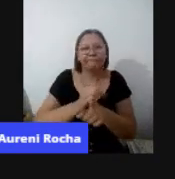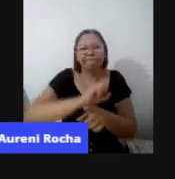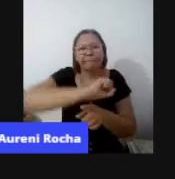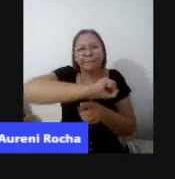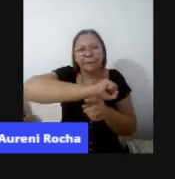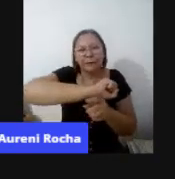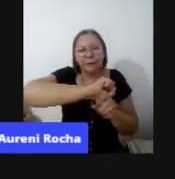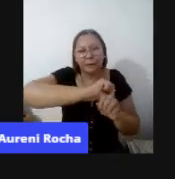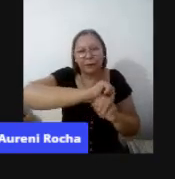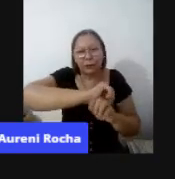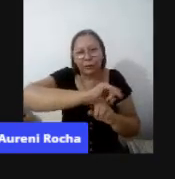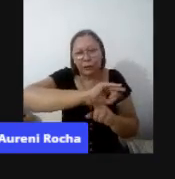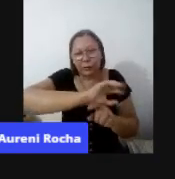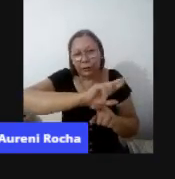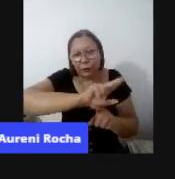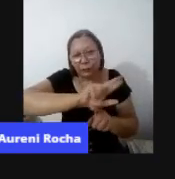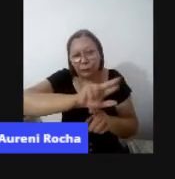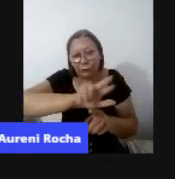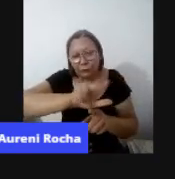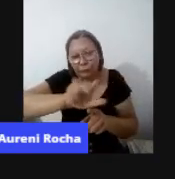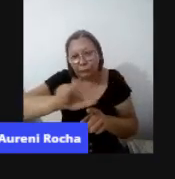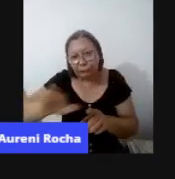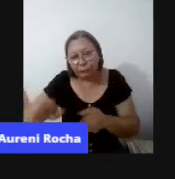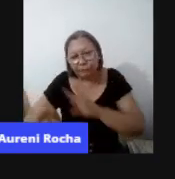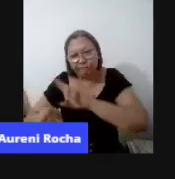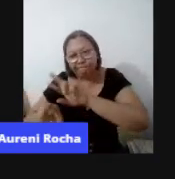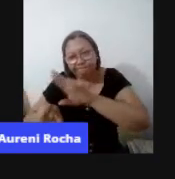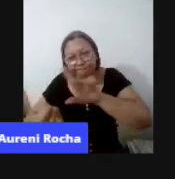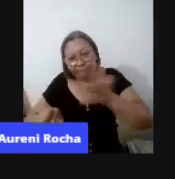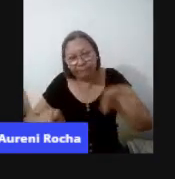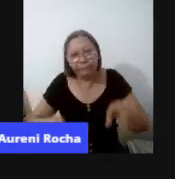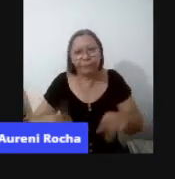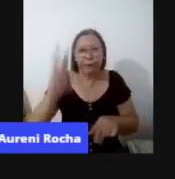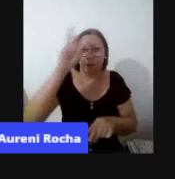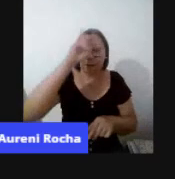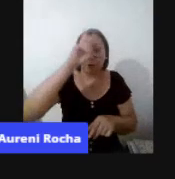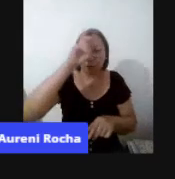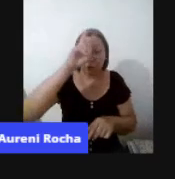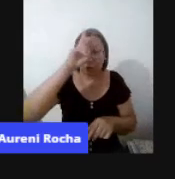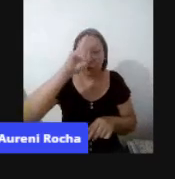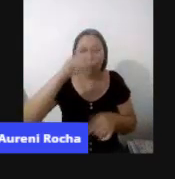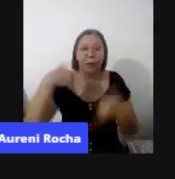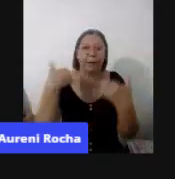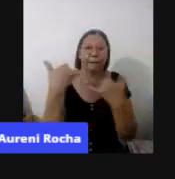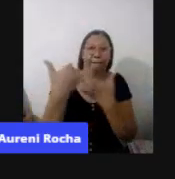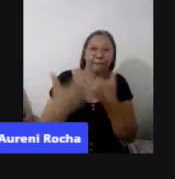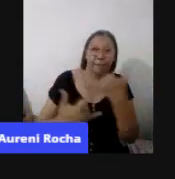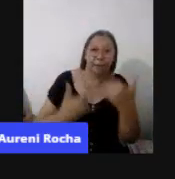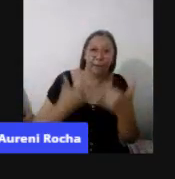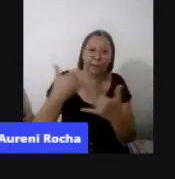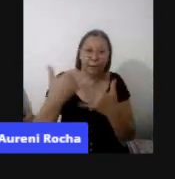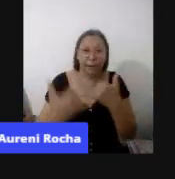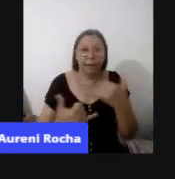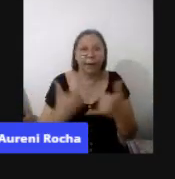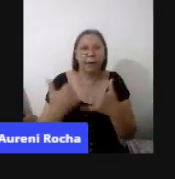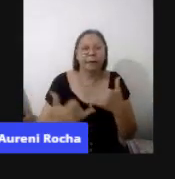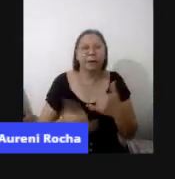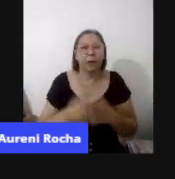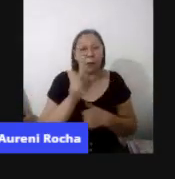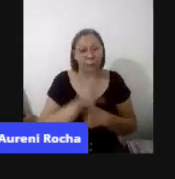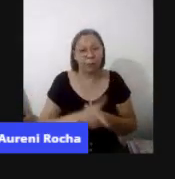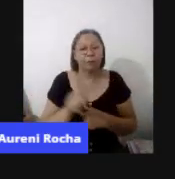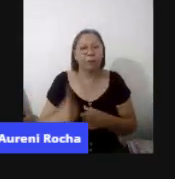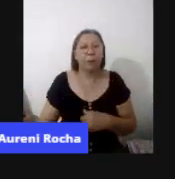com músicas, brincadeiras, histórias que o professor ele deve